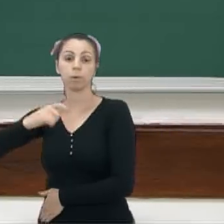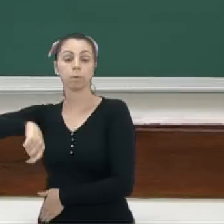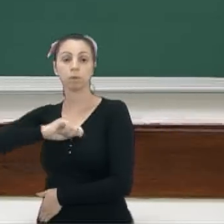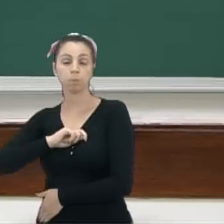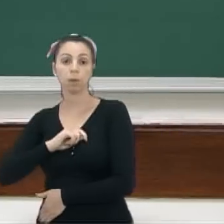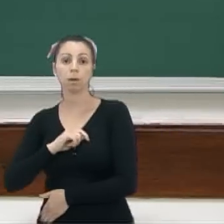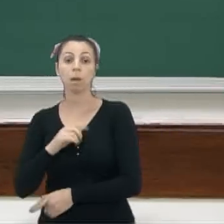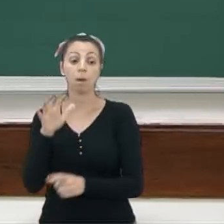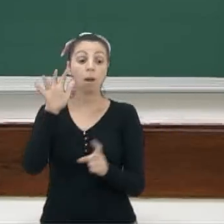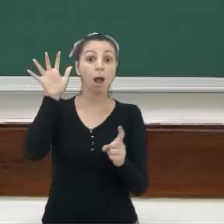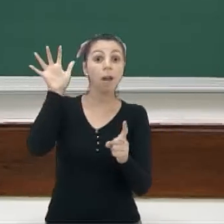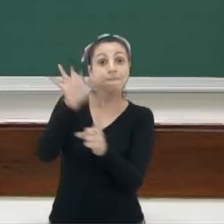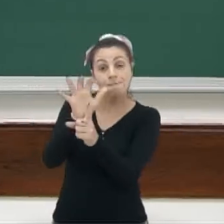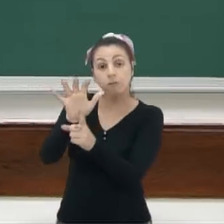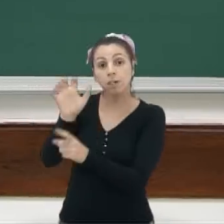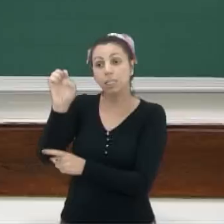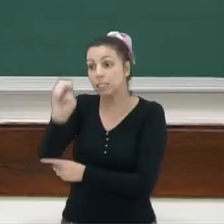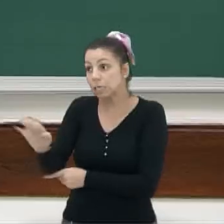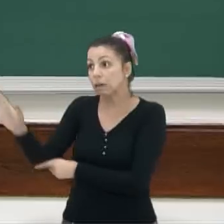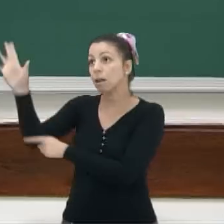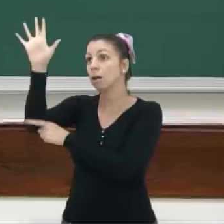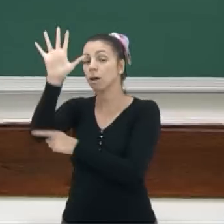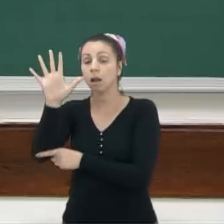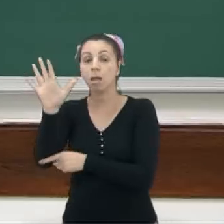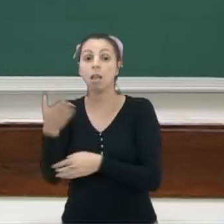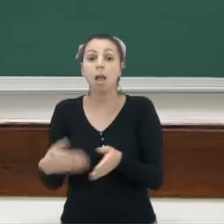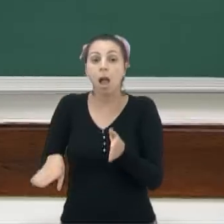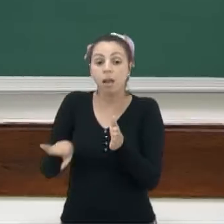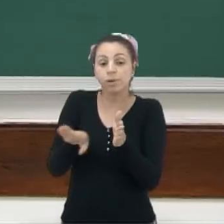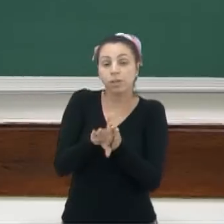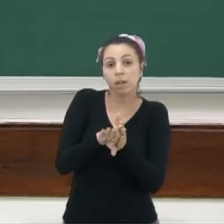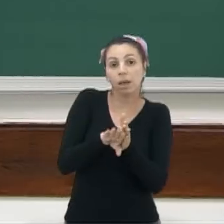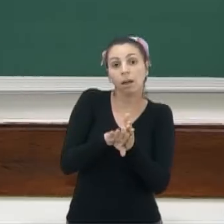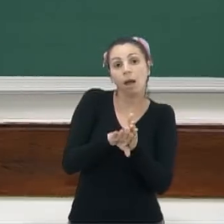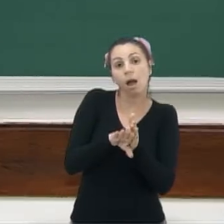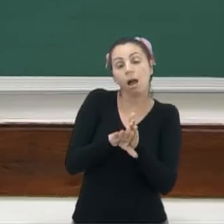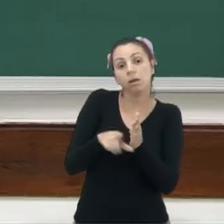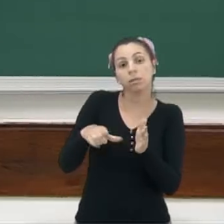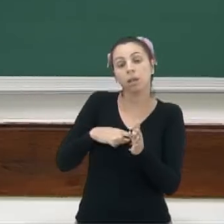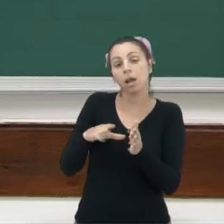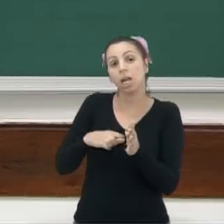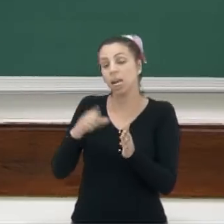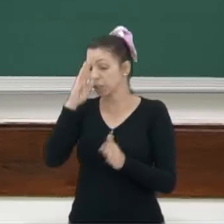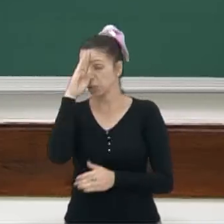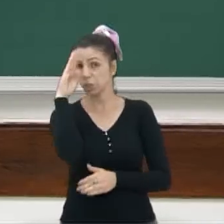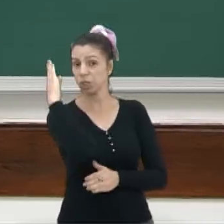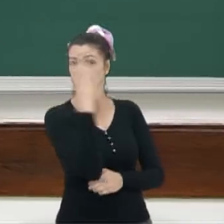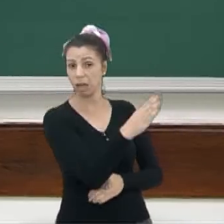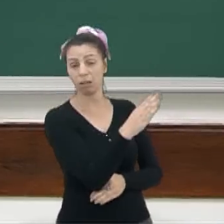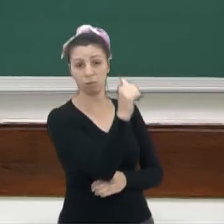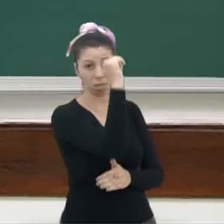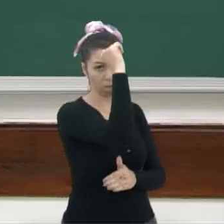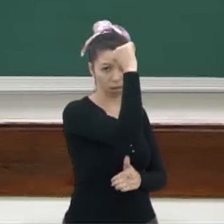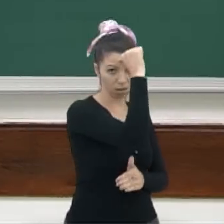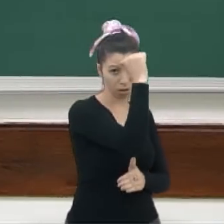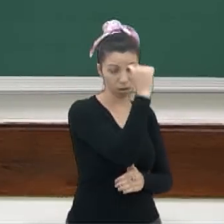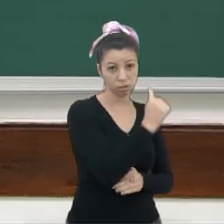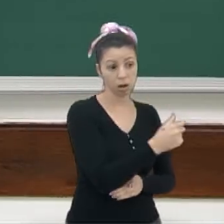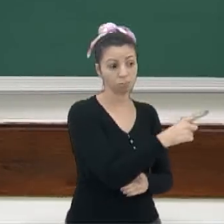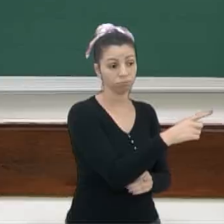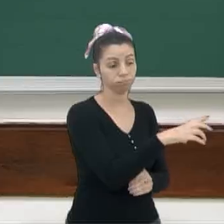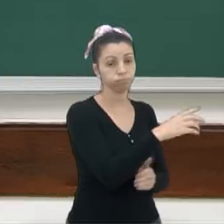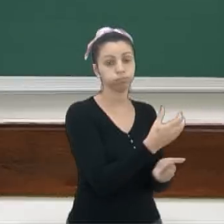refletiu dentro da Europa, que foi a chegada das mercadorias sem mais atravessadores, agora direto da fonte, eles traziam e